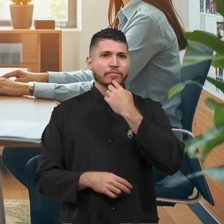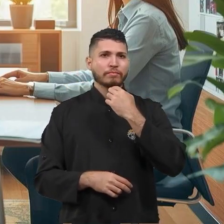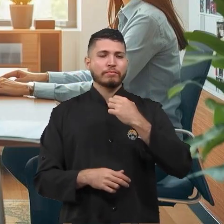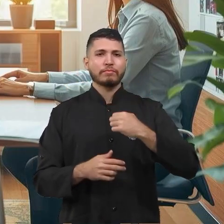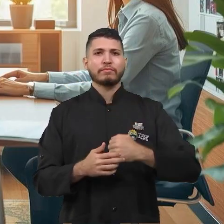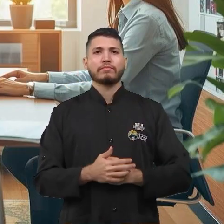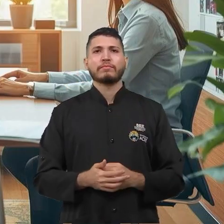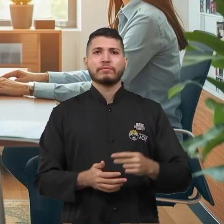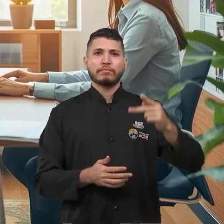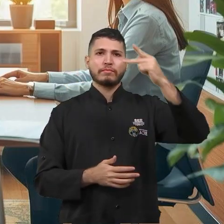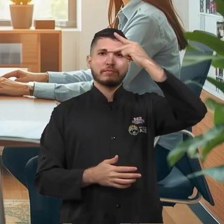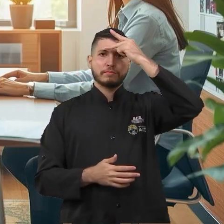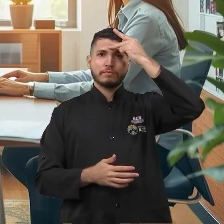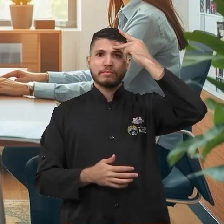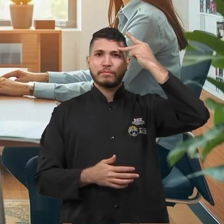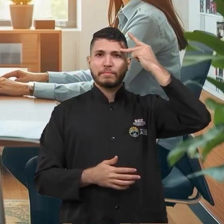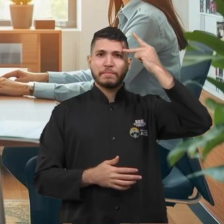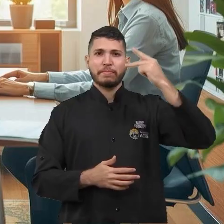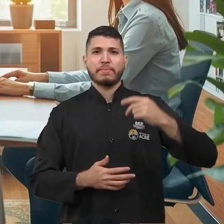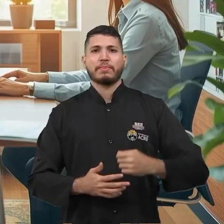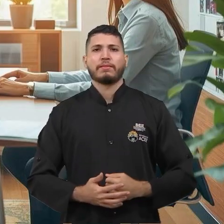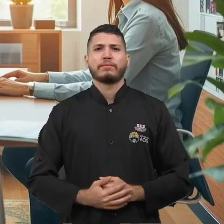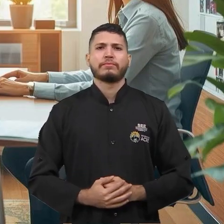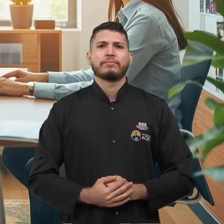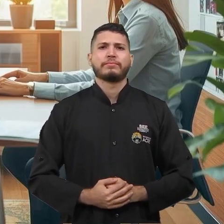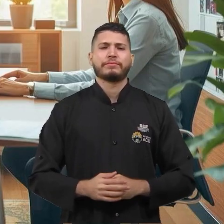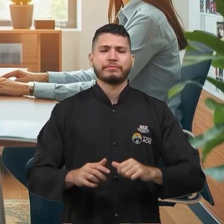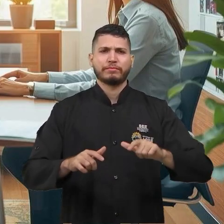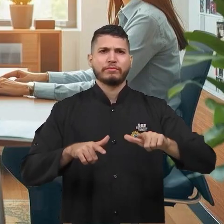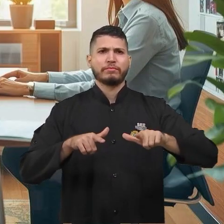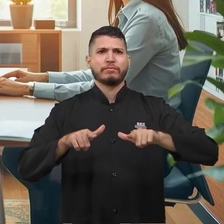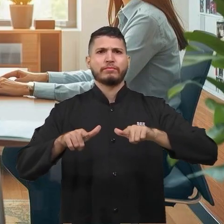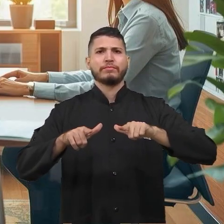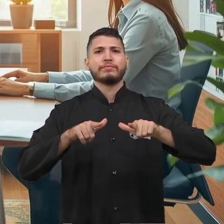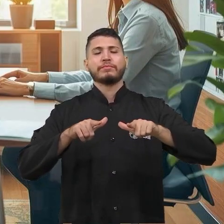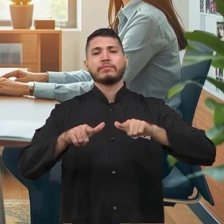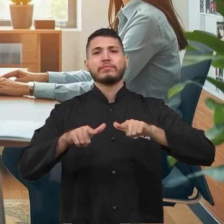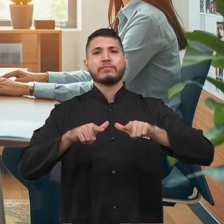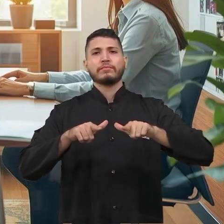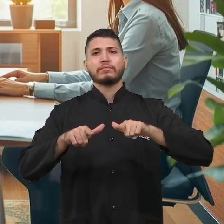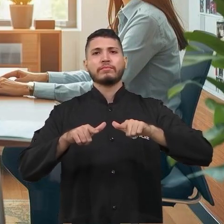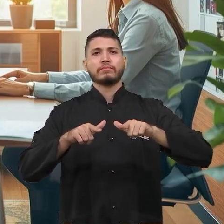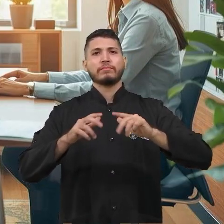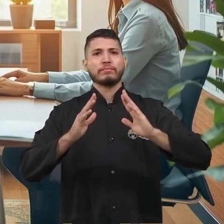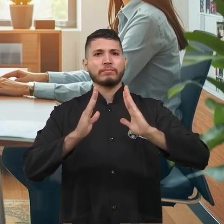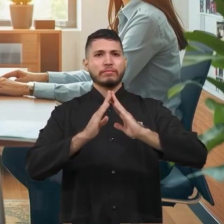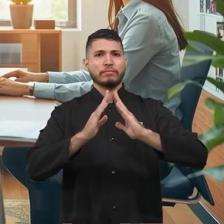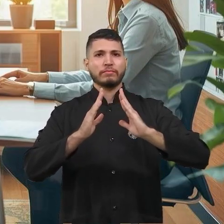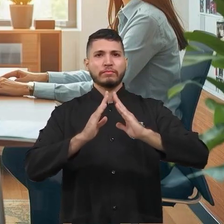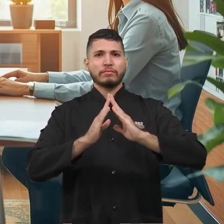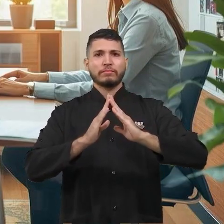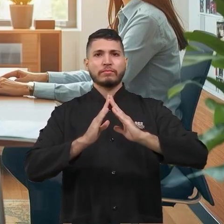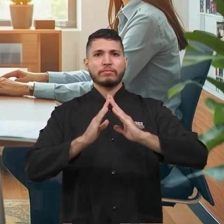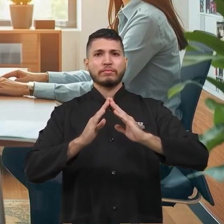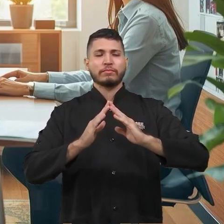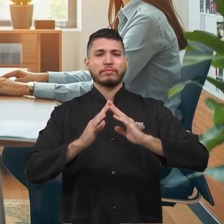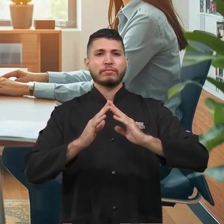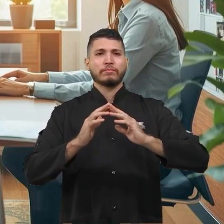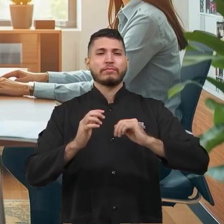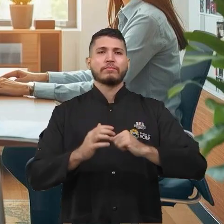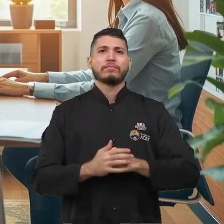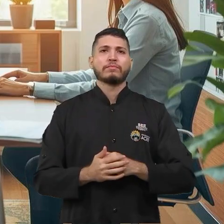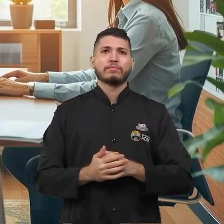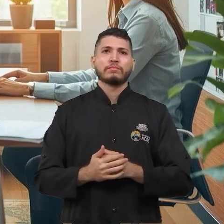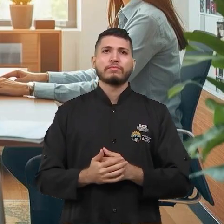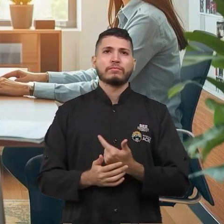pessoa, de um lado, ela está trabalhando, de casa, e no outro, a empresa